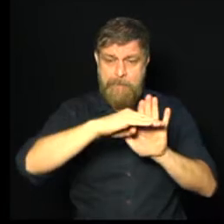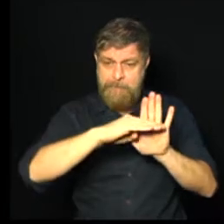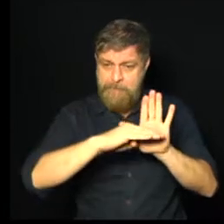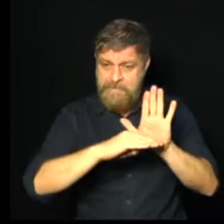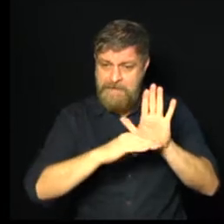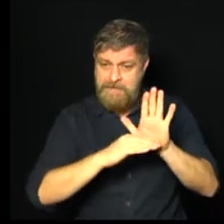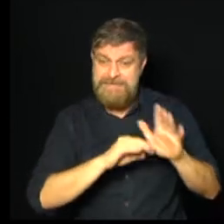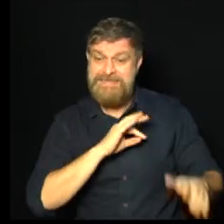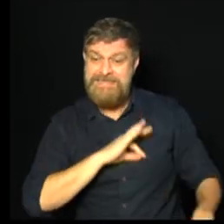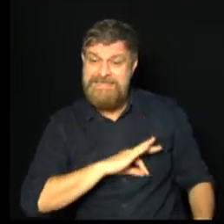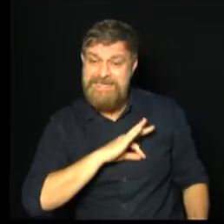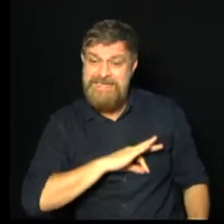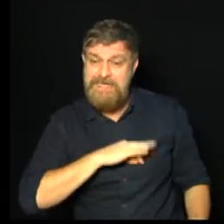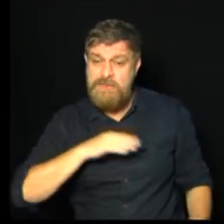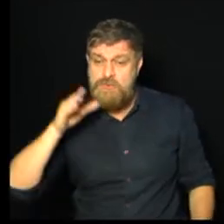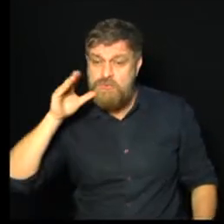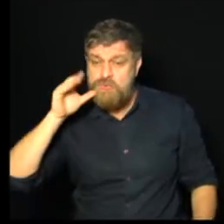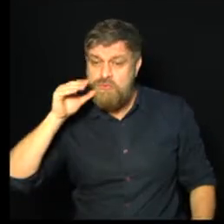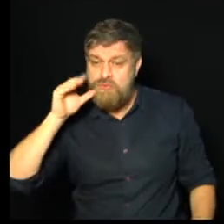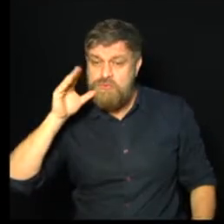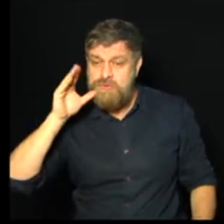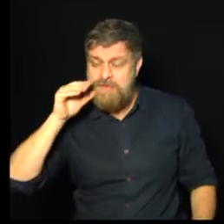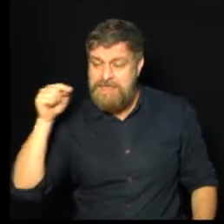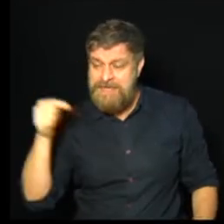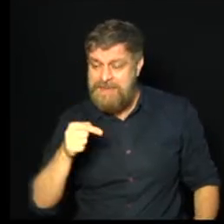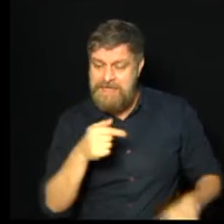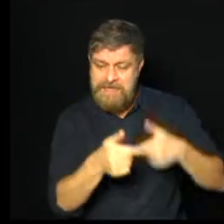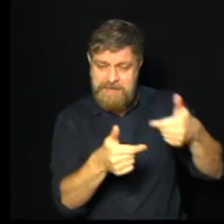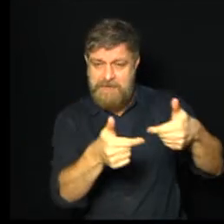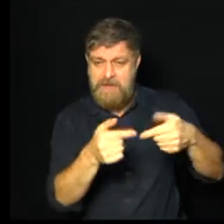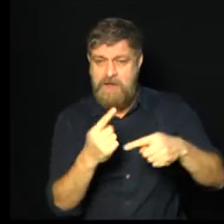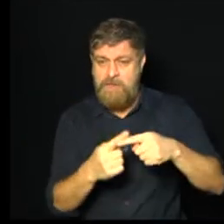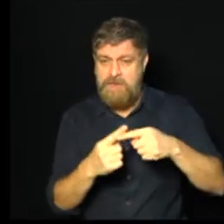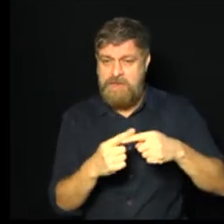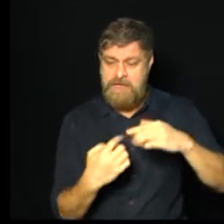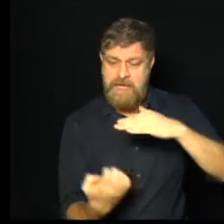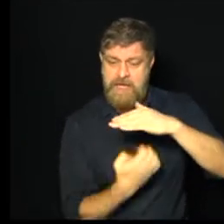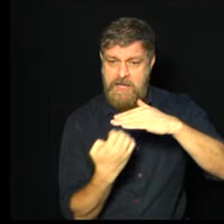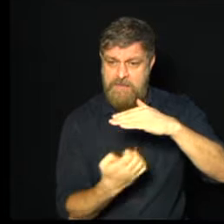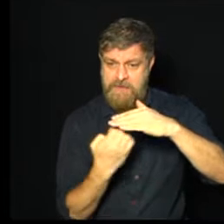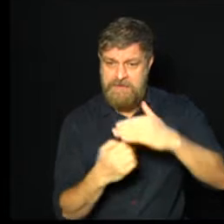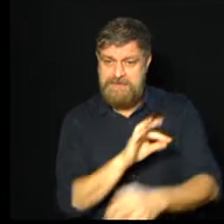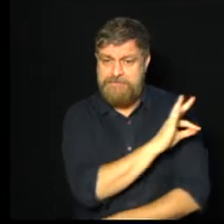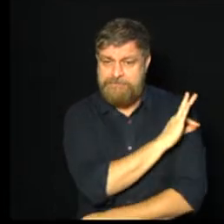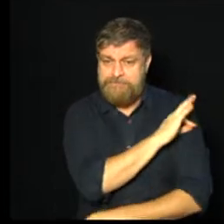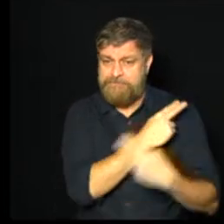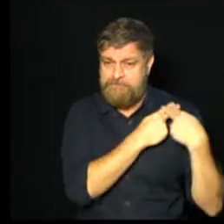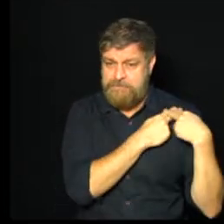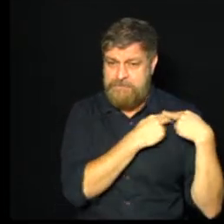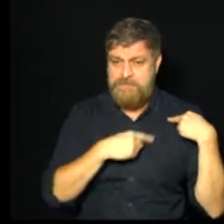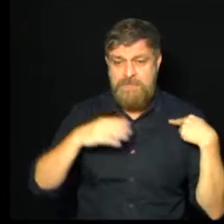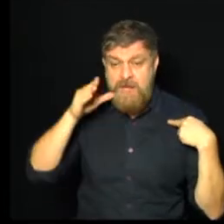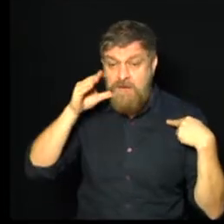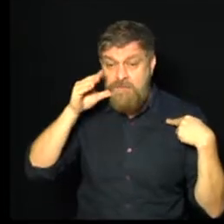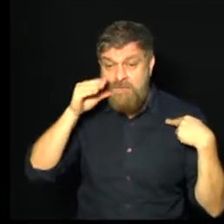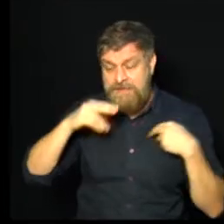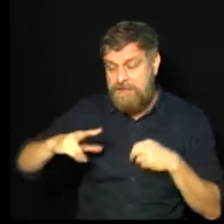e salários da autarquia. Até porque, por ser autarquia, ela é obrigada a ter funcionários